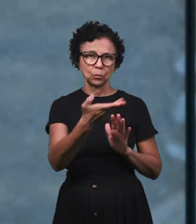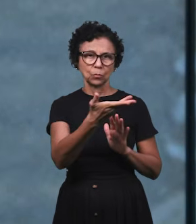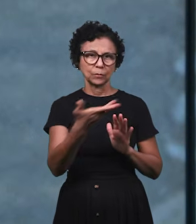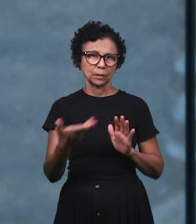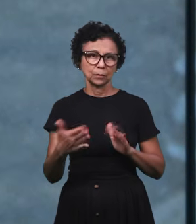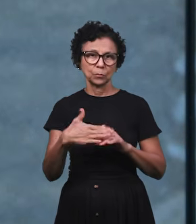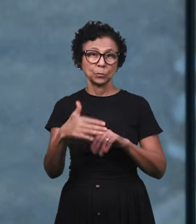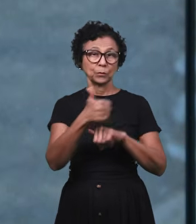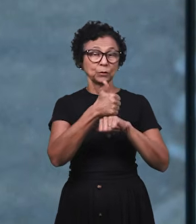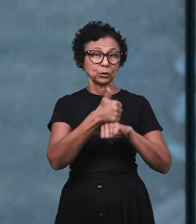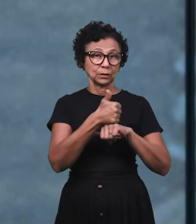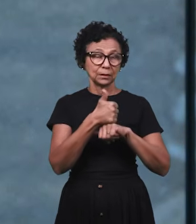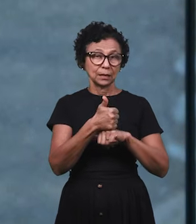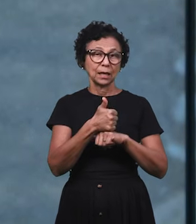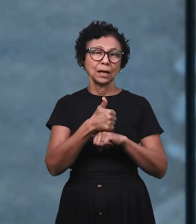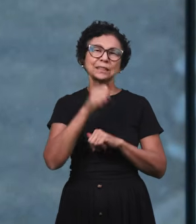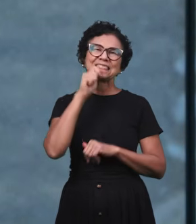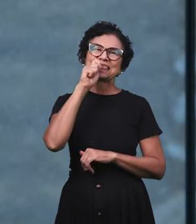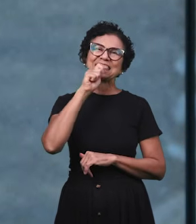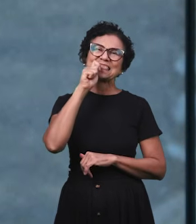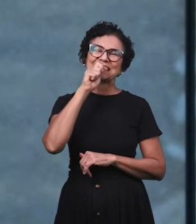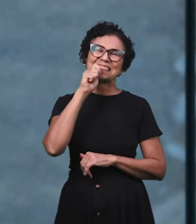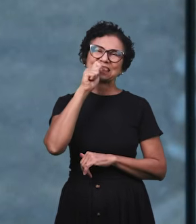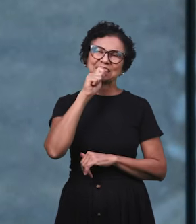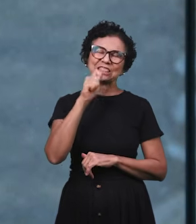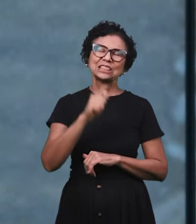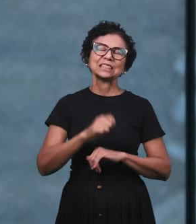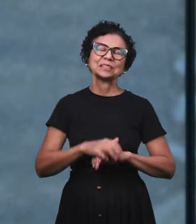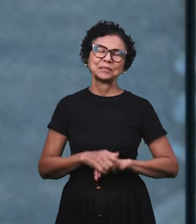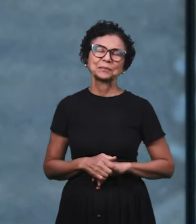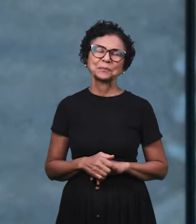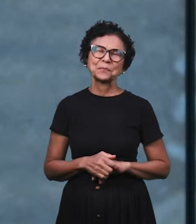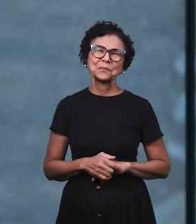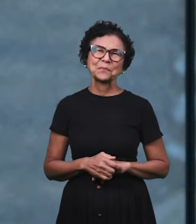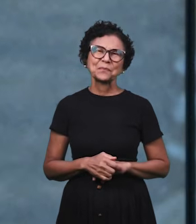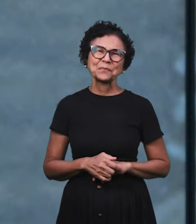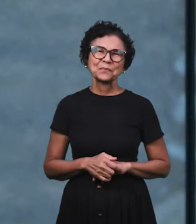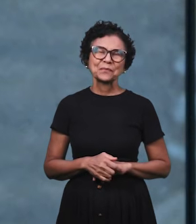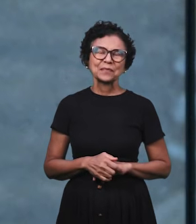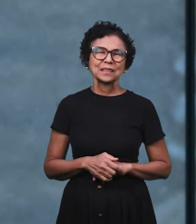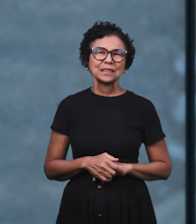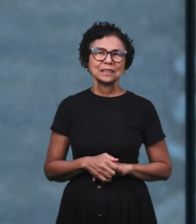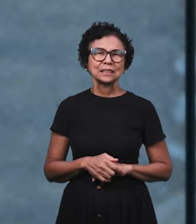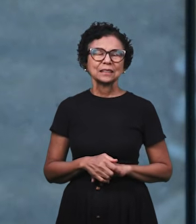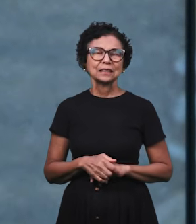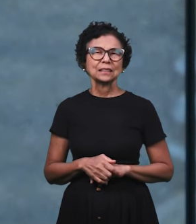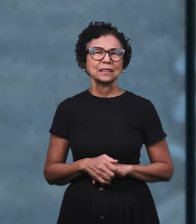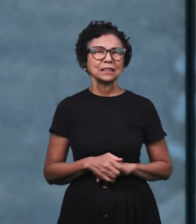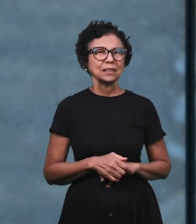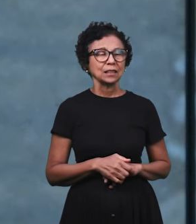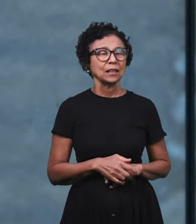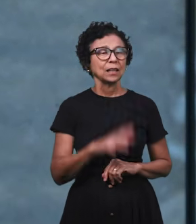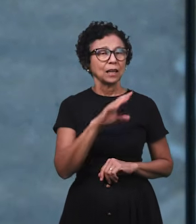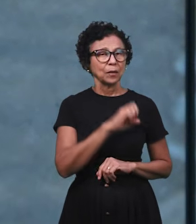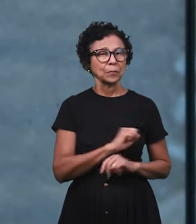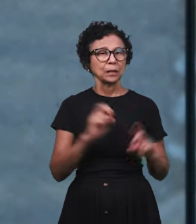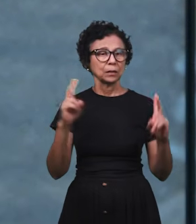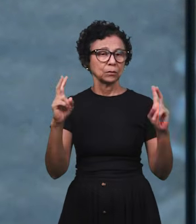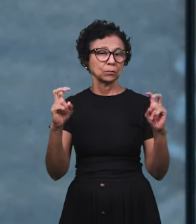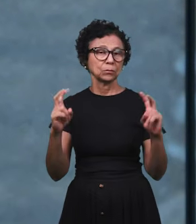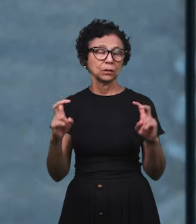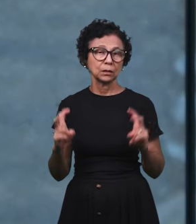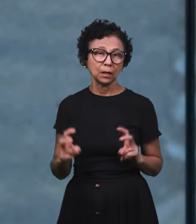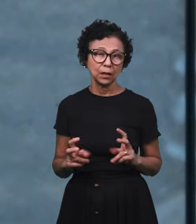sobre a odontologia, sobre a carreira da odontologia. E a Miriam diz o seguinte: amei o tema, sou da cidade de Divinópolis,